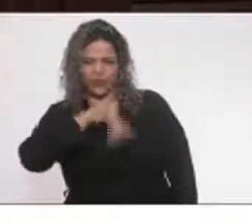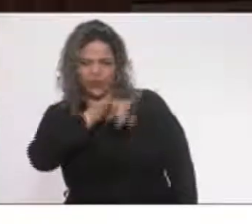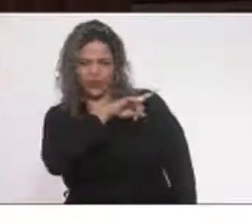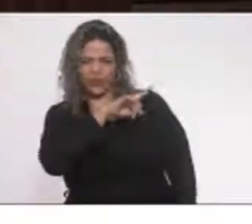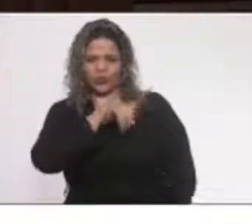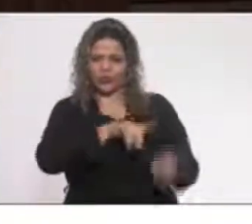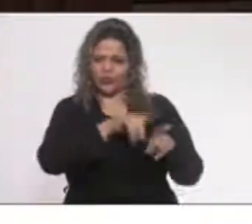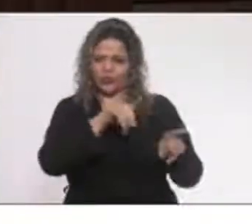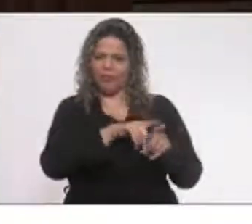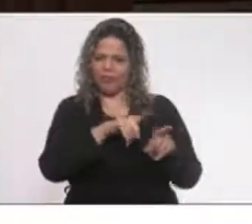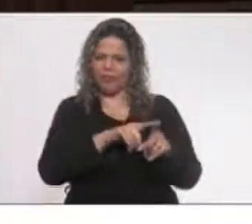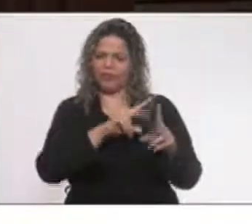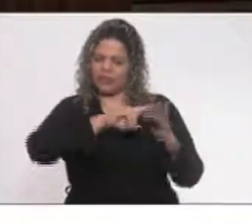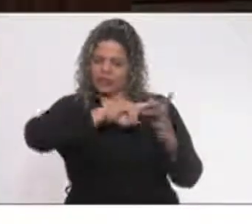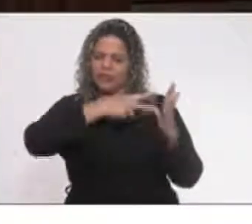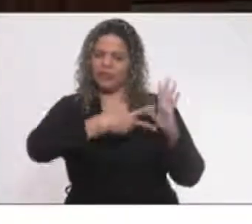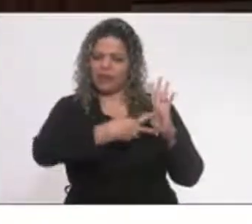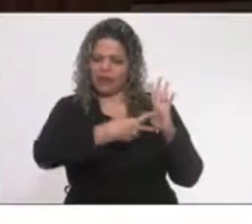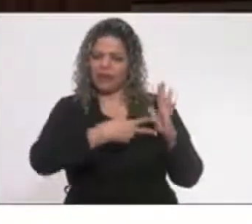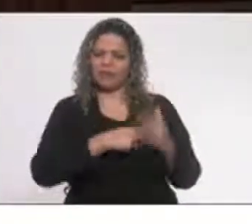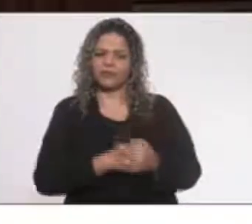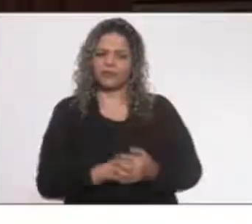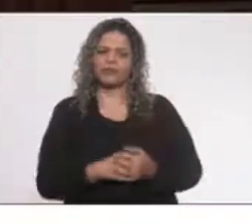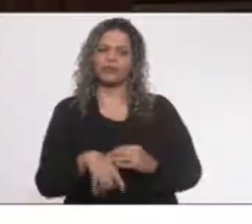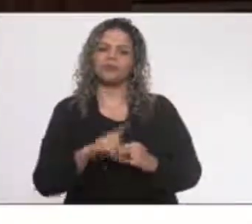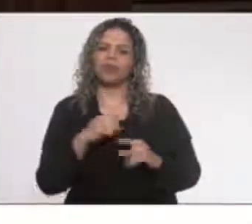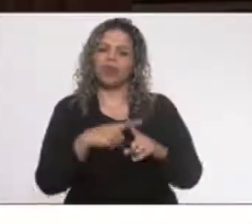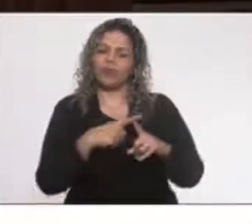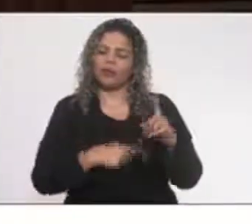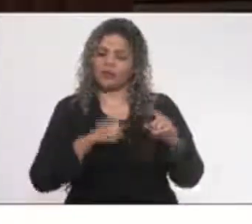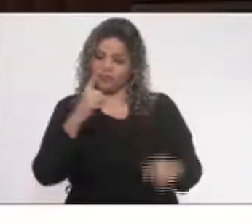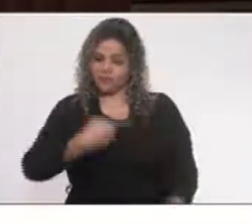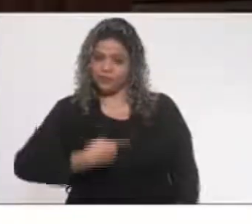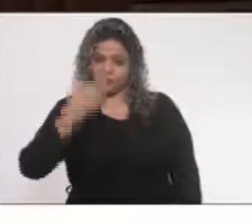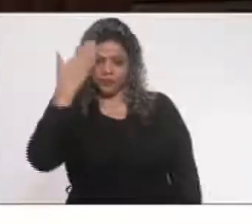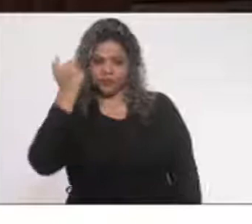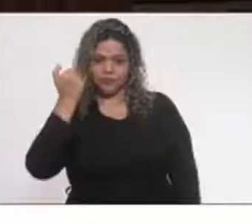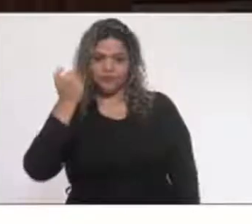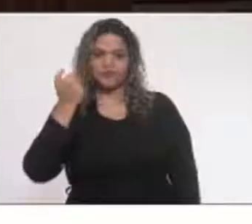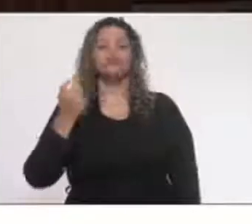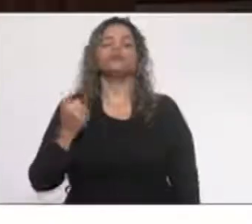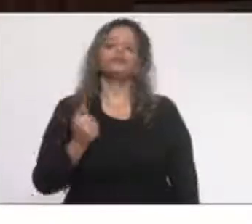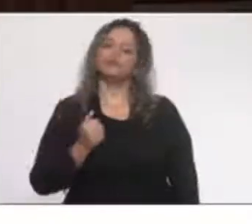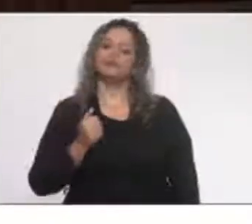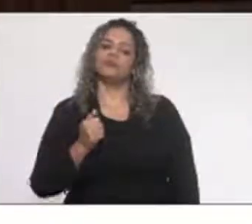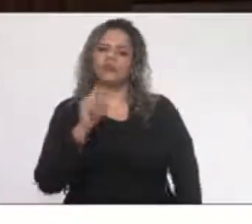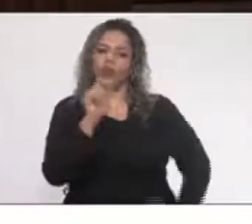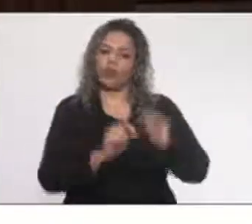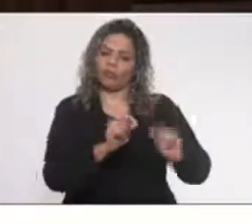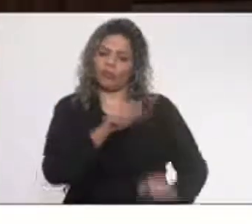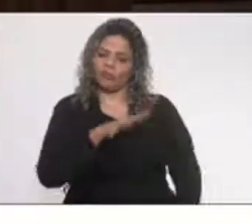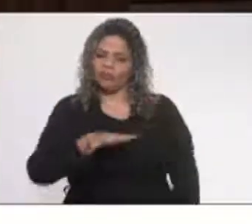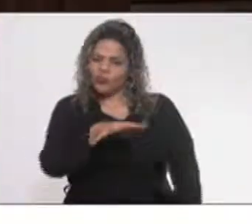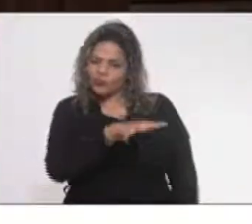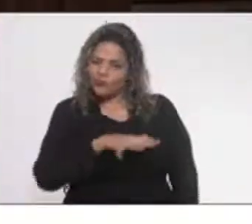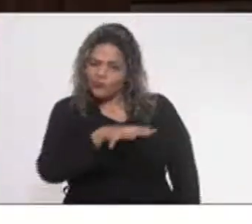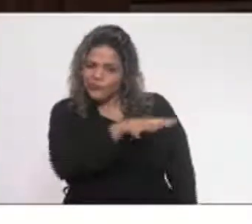também teve um forte significado, na medida em que nós sabemos aqui a